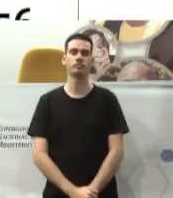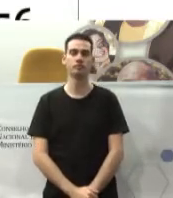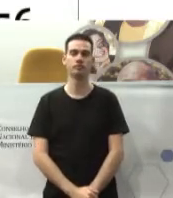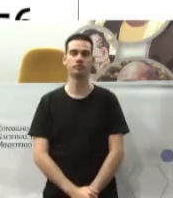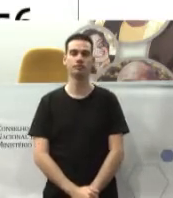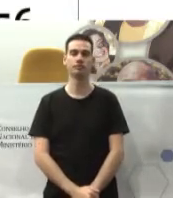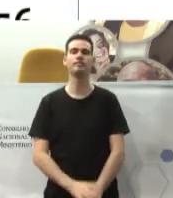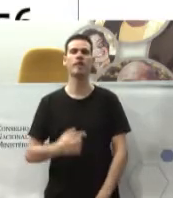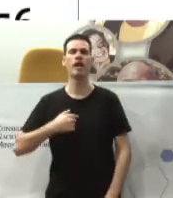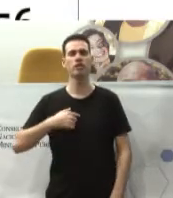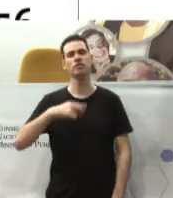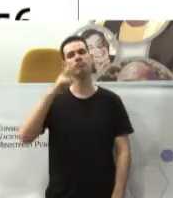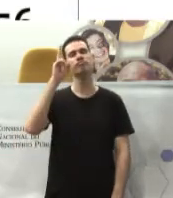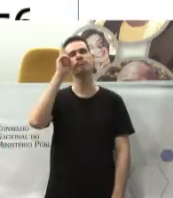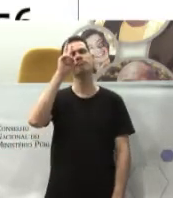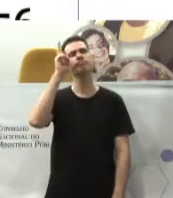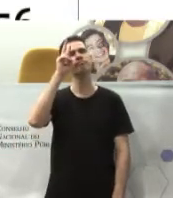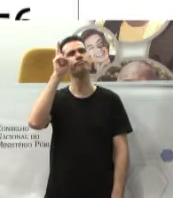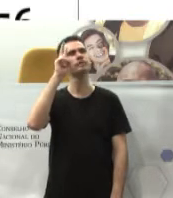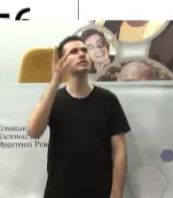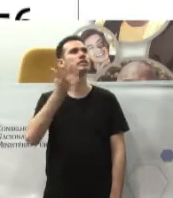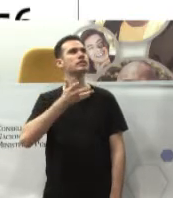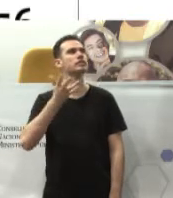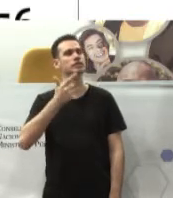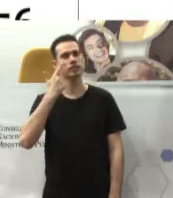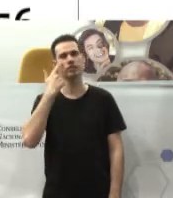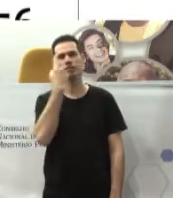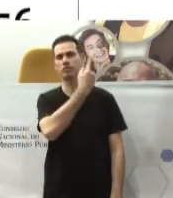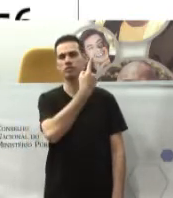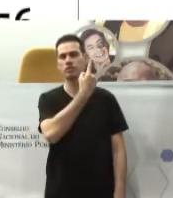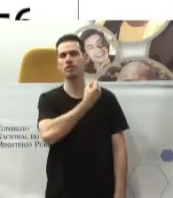E eu me reporto agora ao RESP